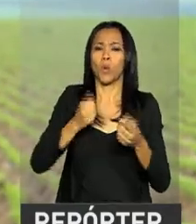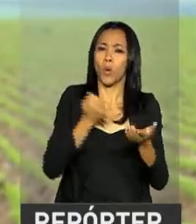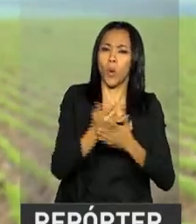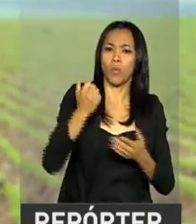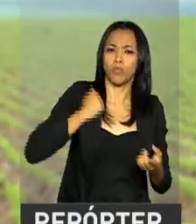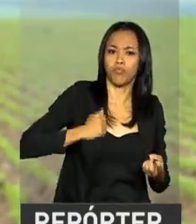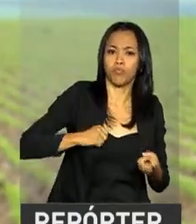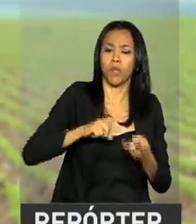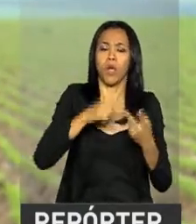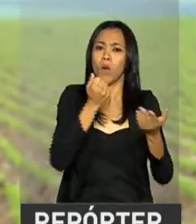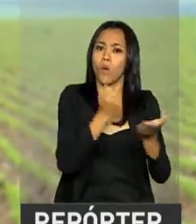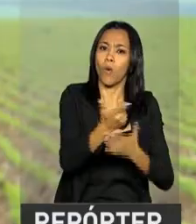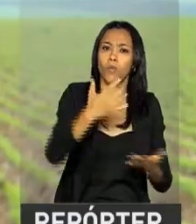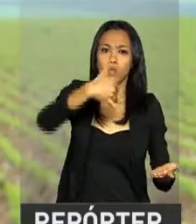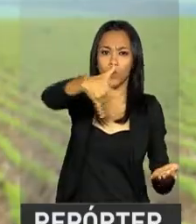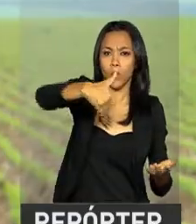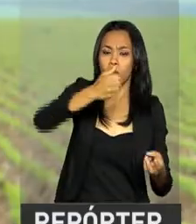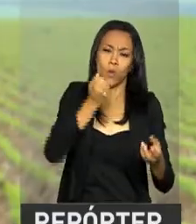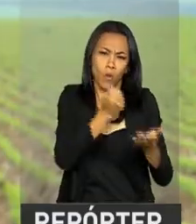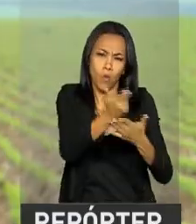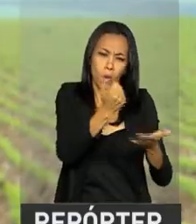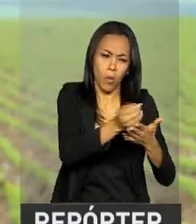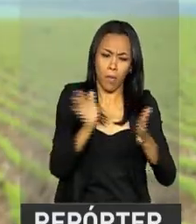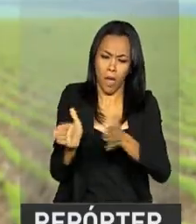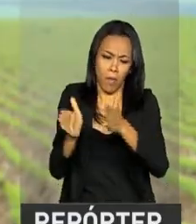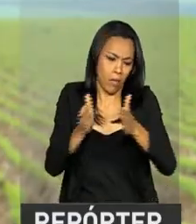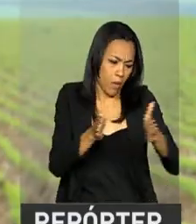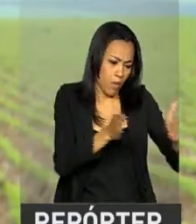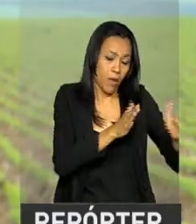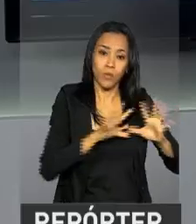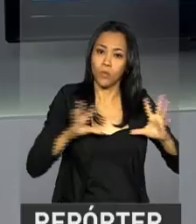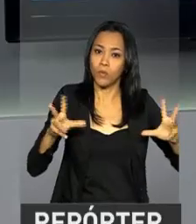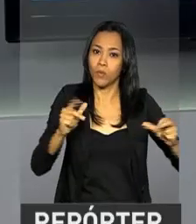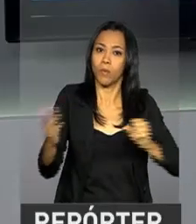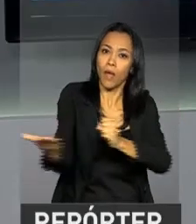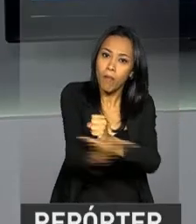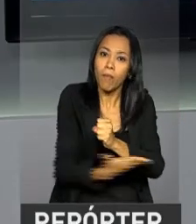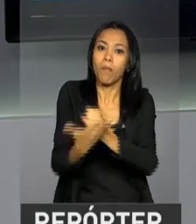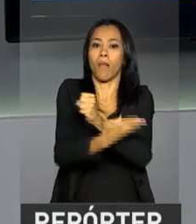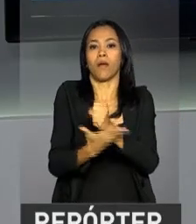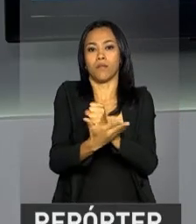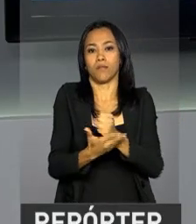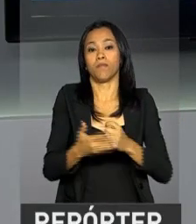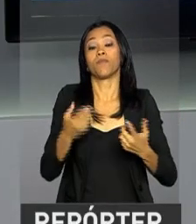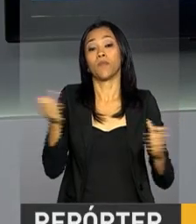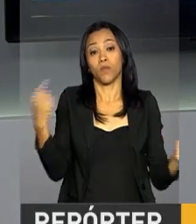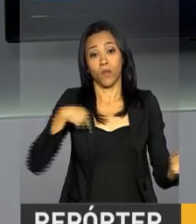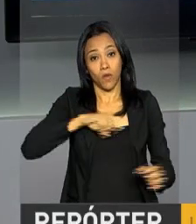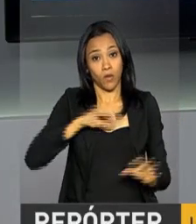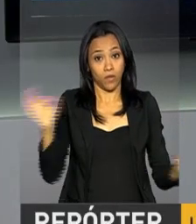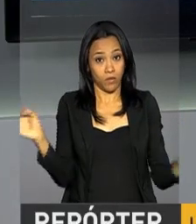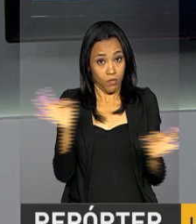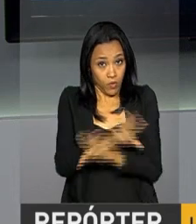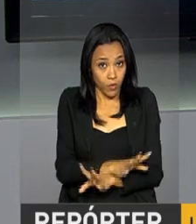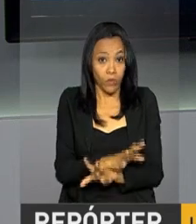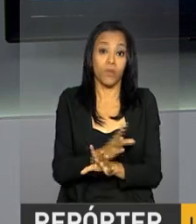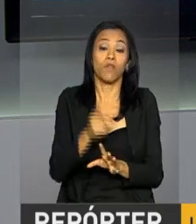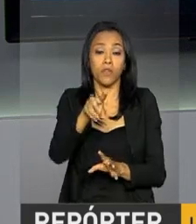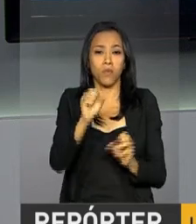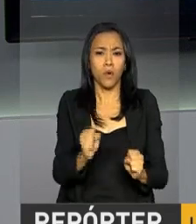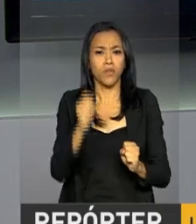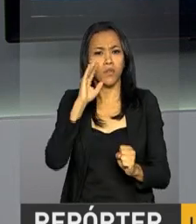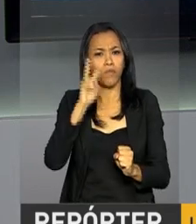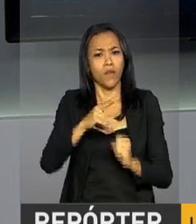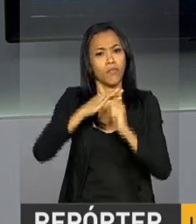de soja, produção de carne, toda a base é sustentada no agronegócio. Nós ficamos por aqui. Você pode rever as reportagens